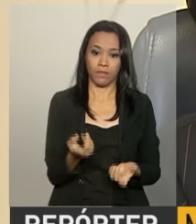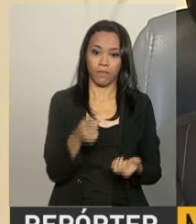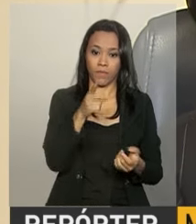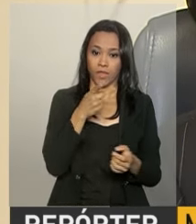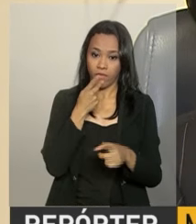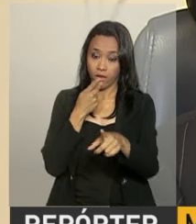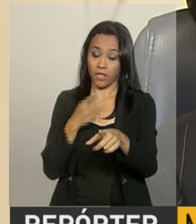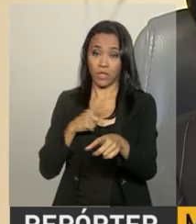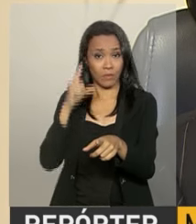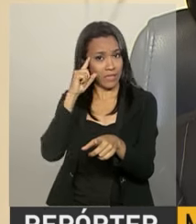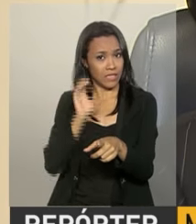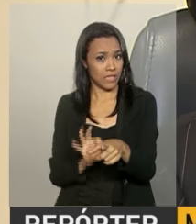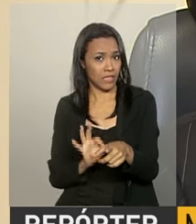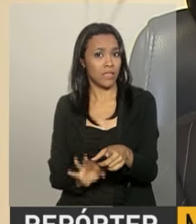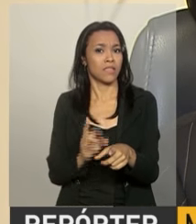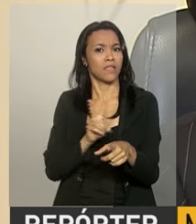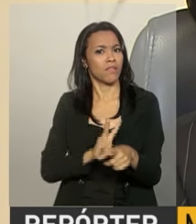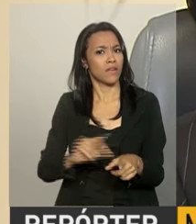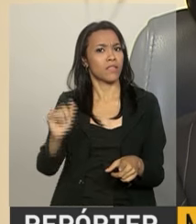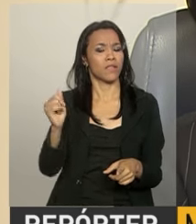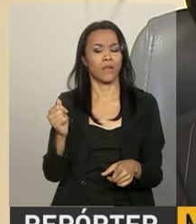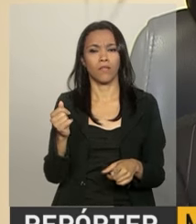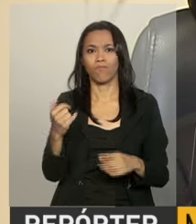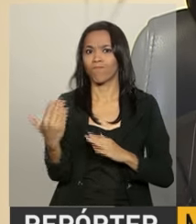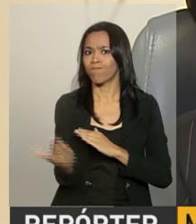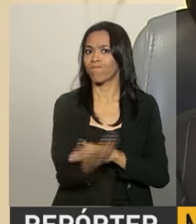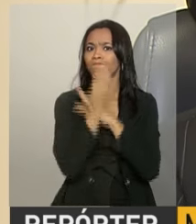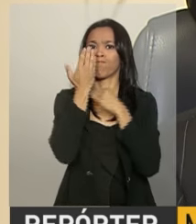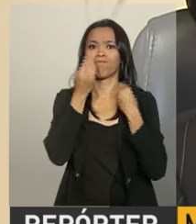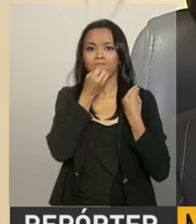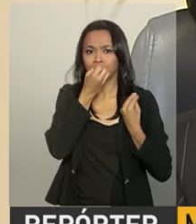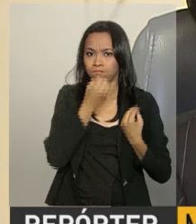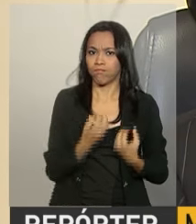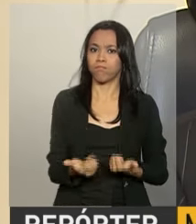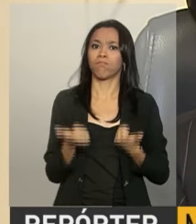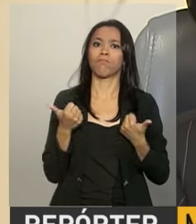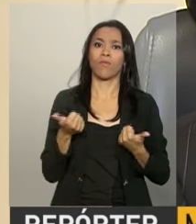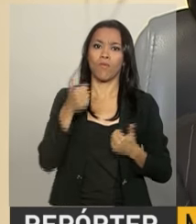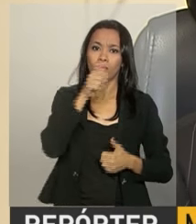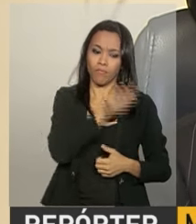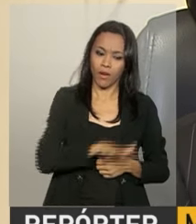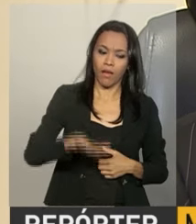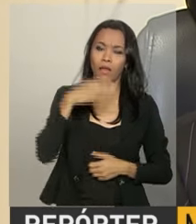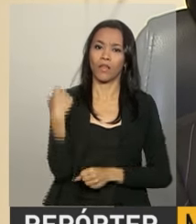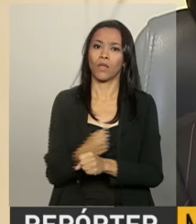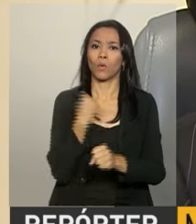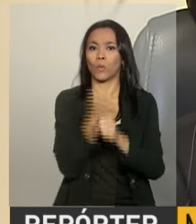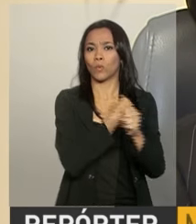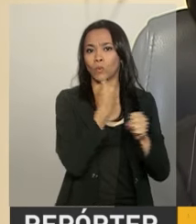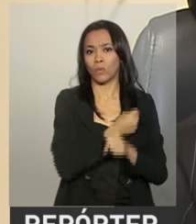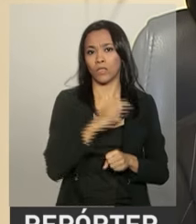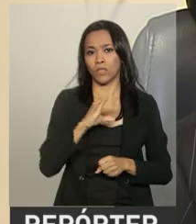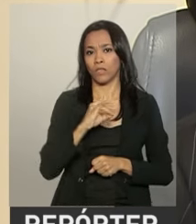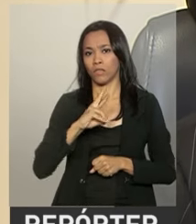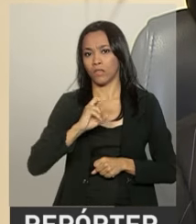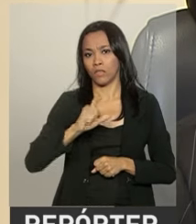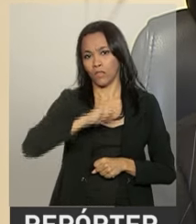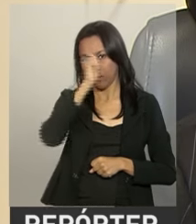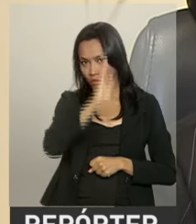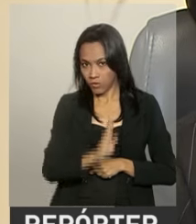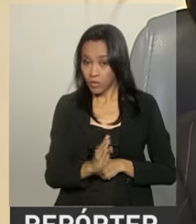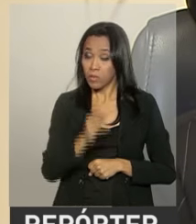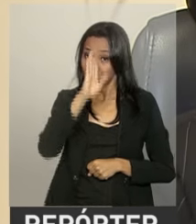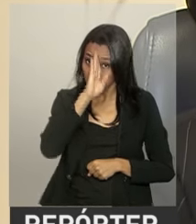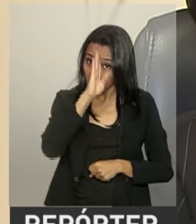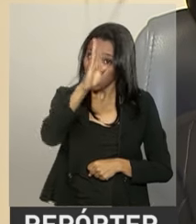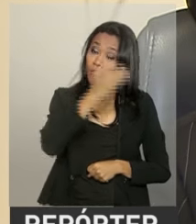certeza de que vai ser um ganho fenomenal para as construções brasileiras especialmente nas obras